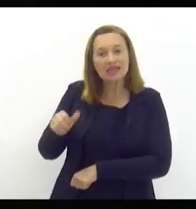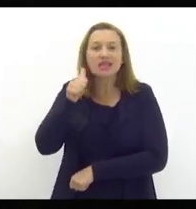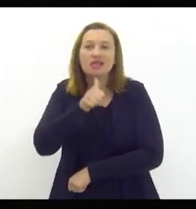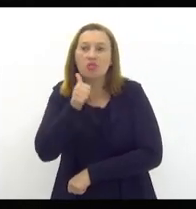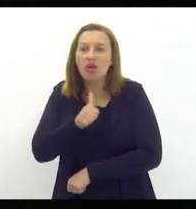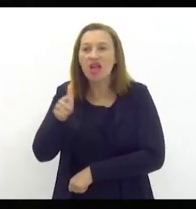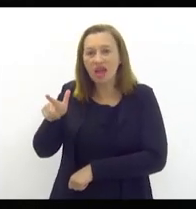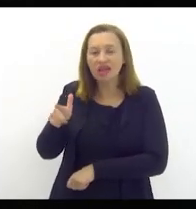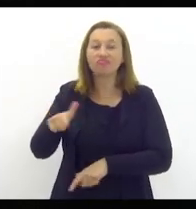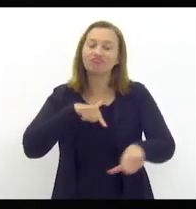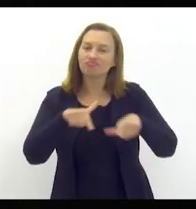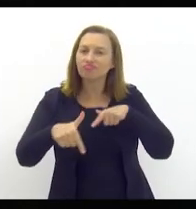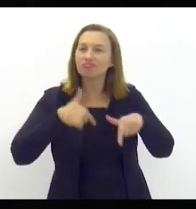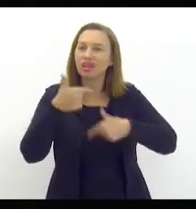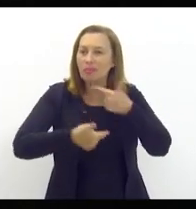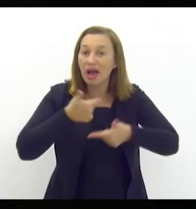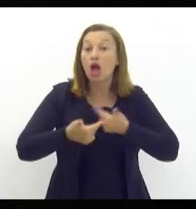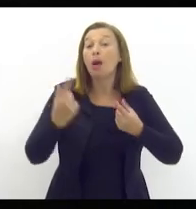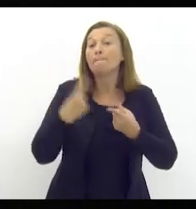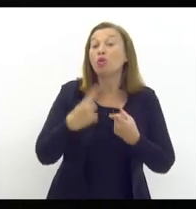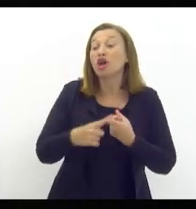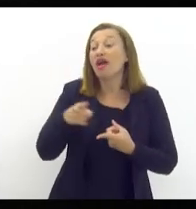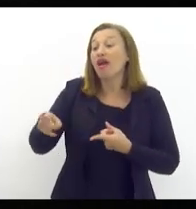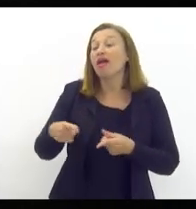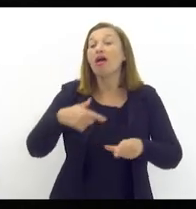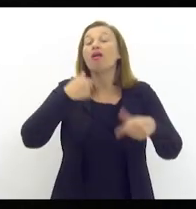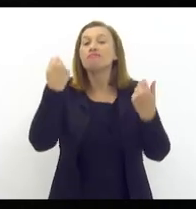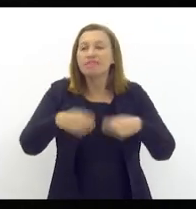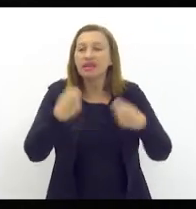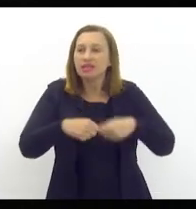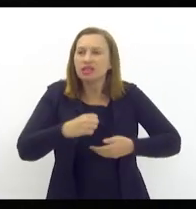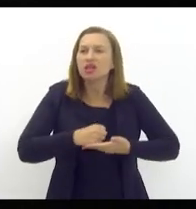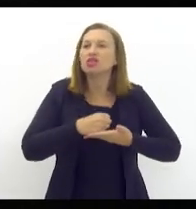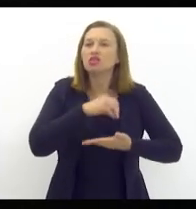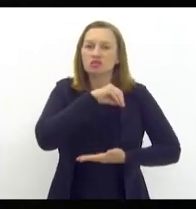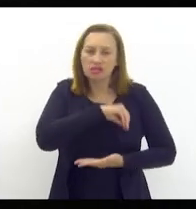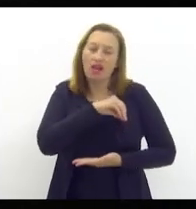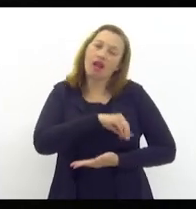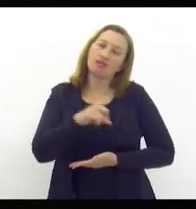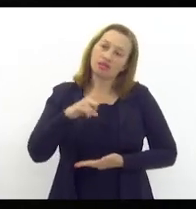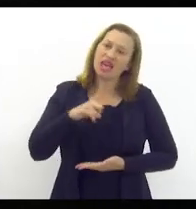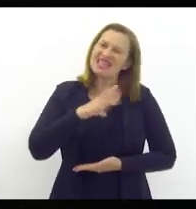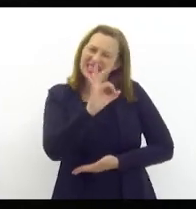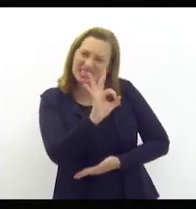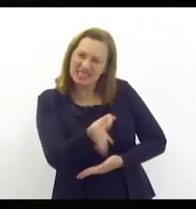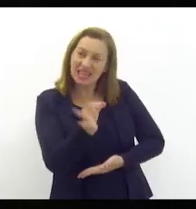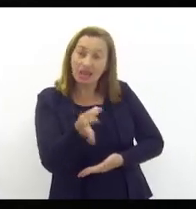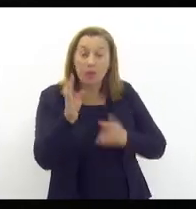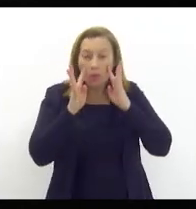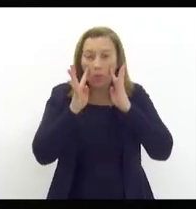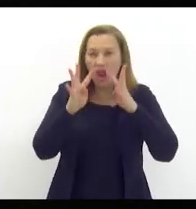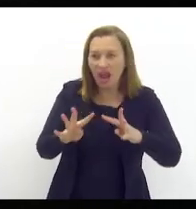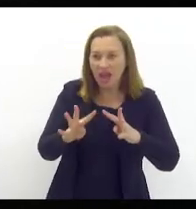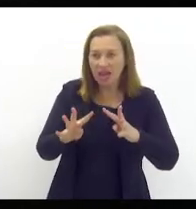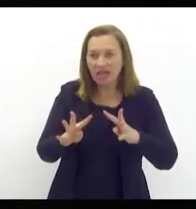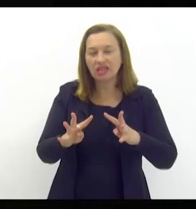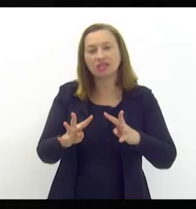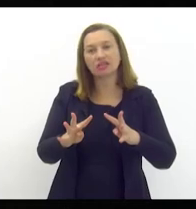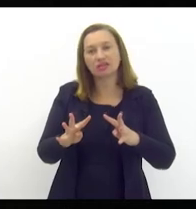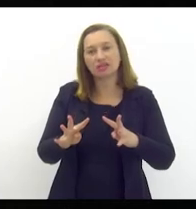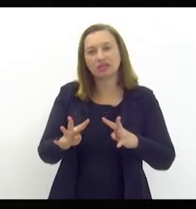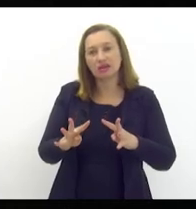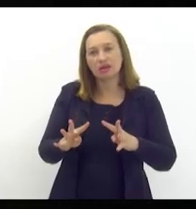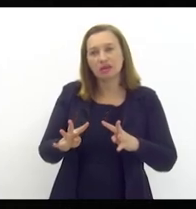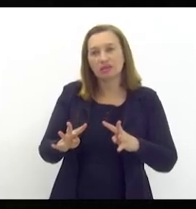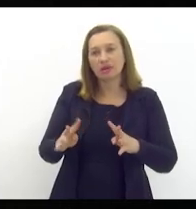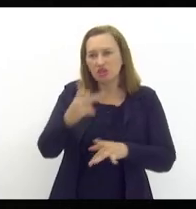mulheres trabalhadoras, porque elas precisam se sustentar e, certamente, deixar um alerta para os atravessadores e